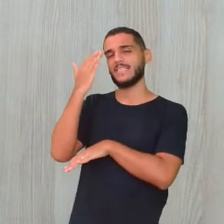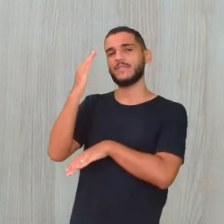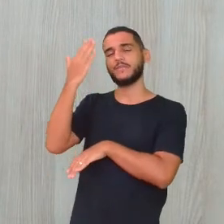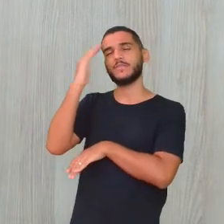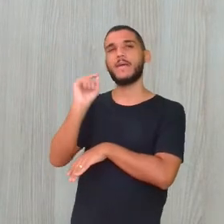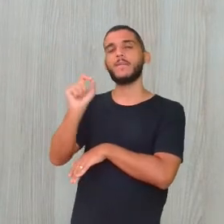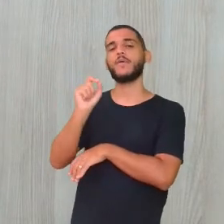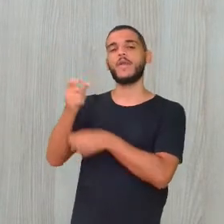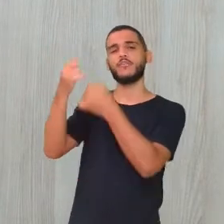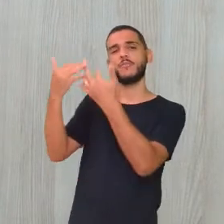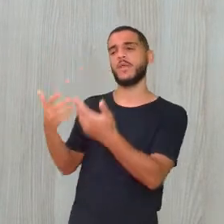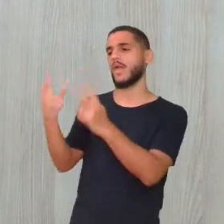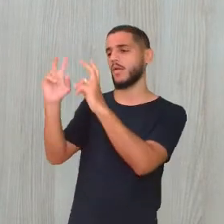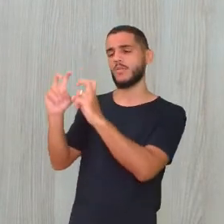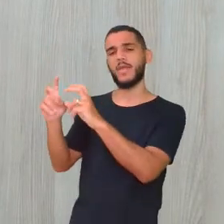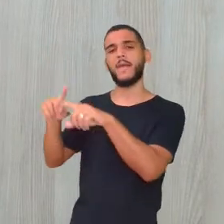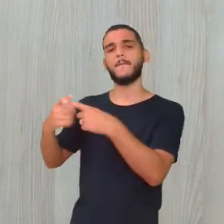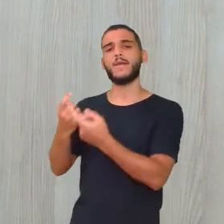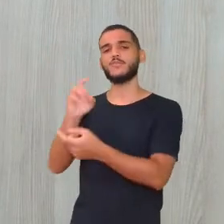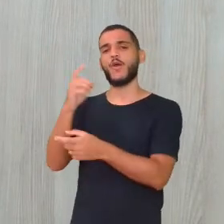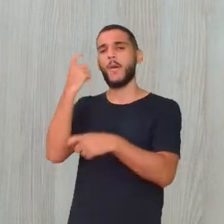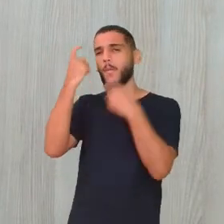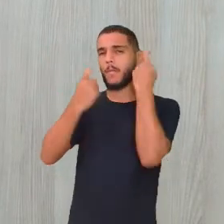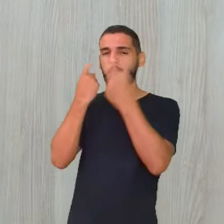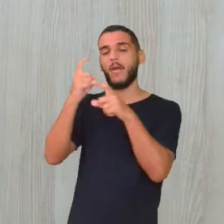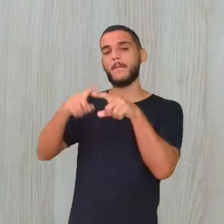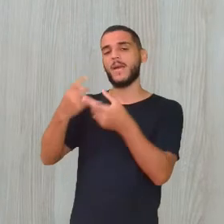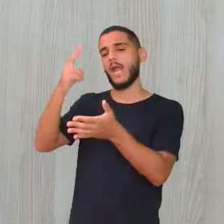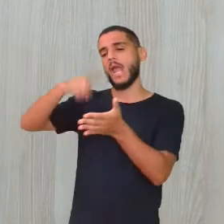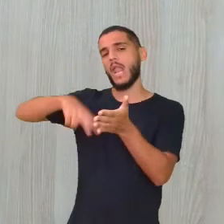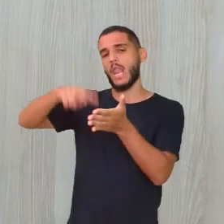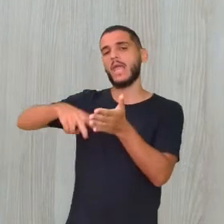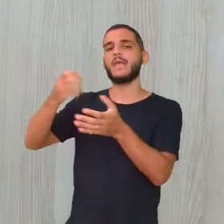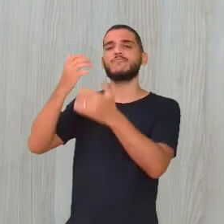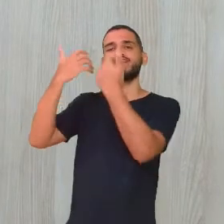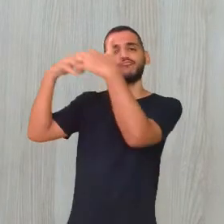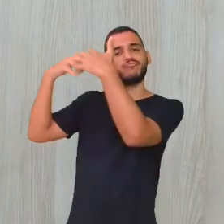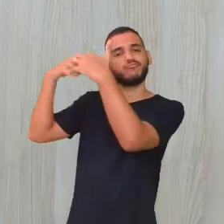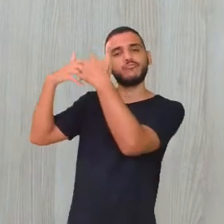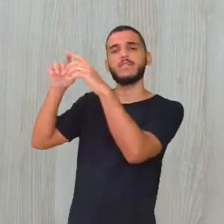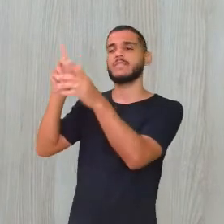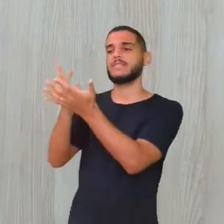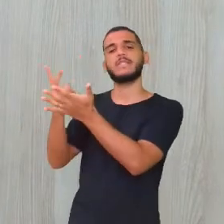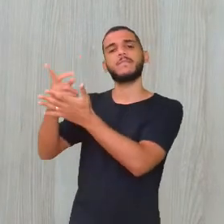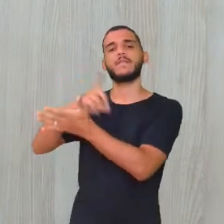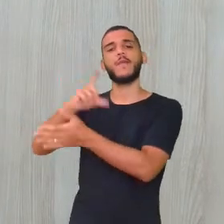tema. Mas isso é só pânico. E quando a gente lê e a gente reflete, a gente sempre